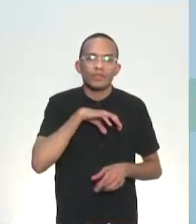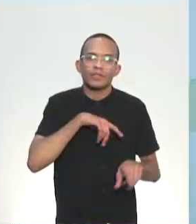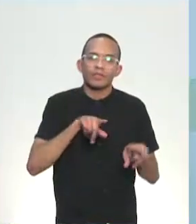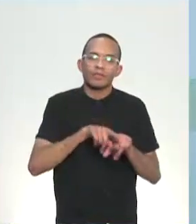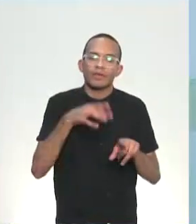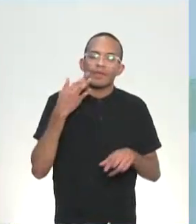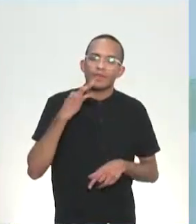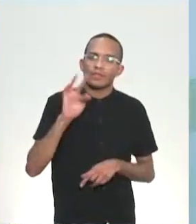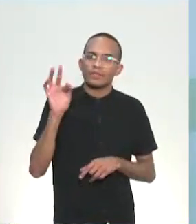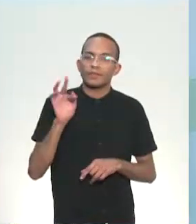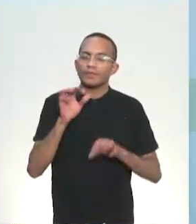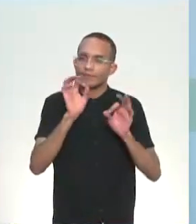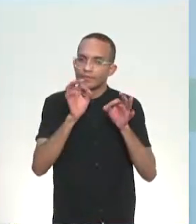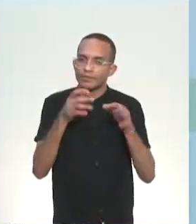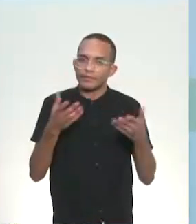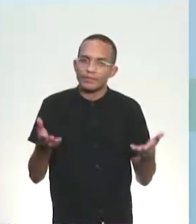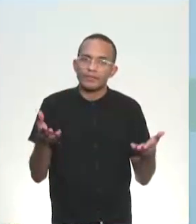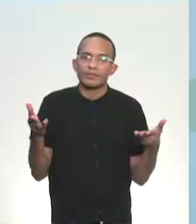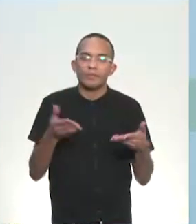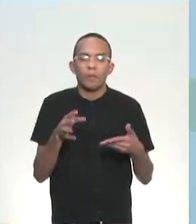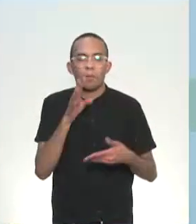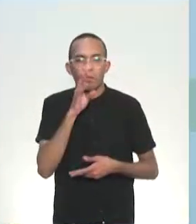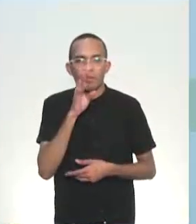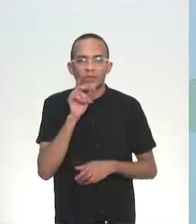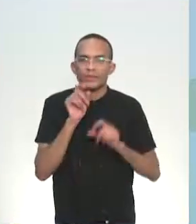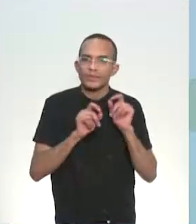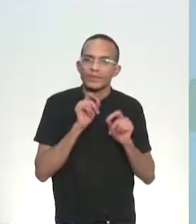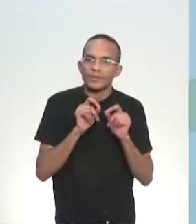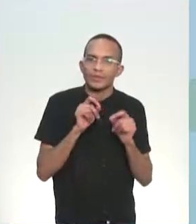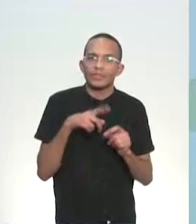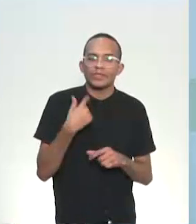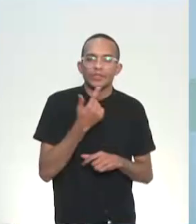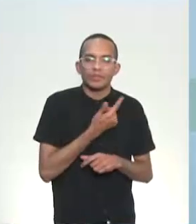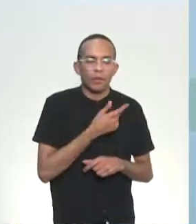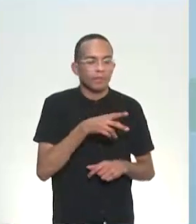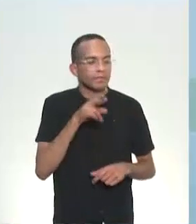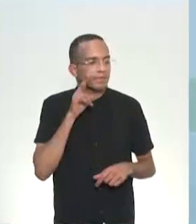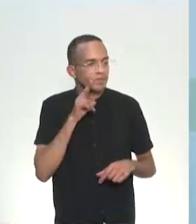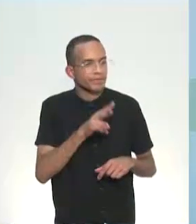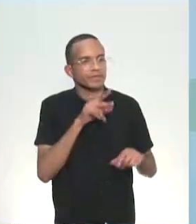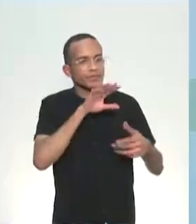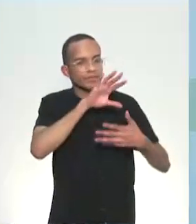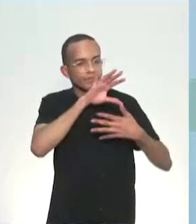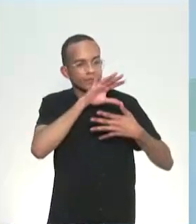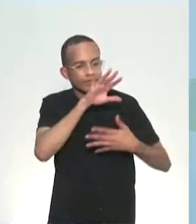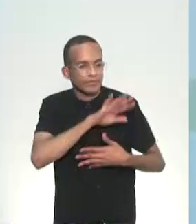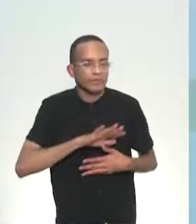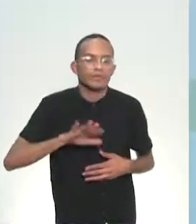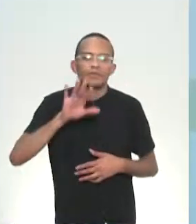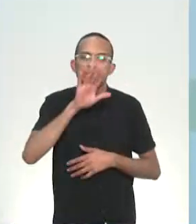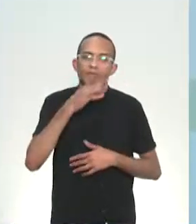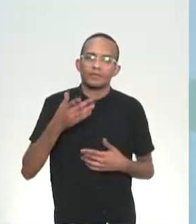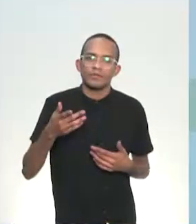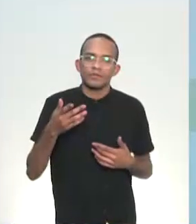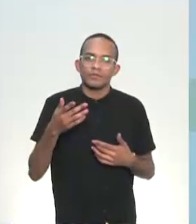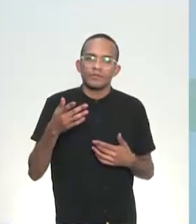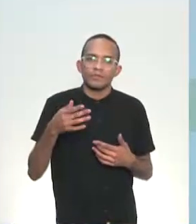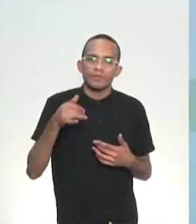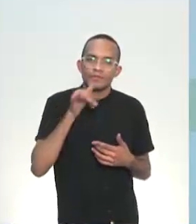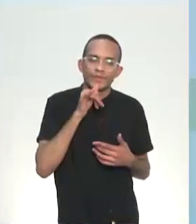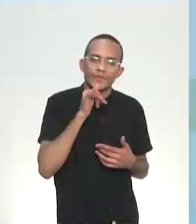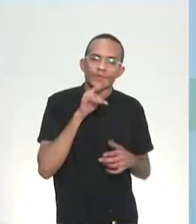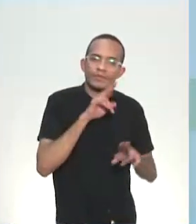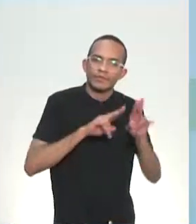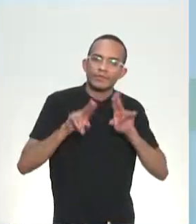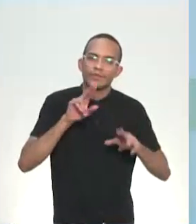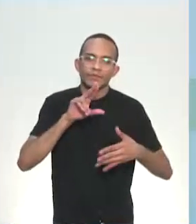o francês, tá certo? Agora, o interessante é o quê? Quando nós observamos o mapa da América Latina, que se